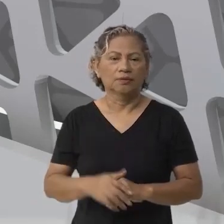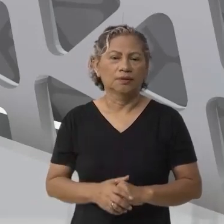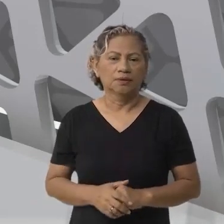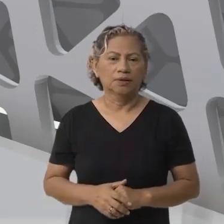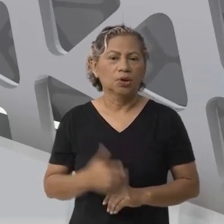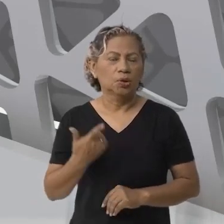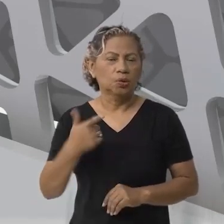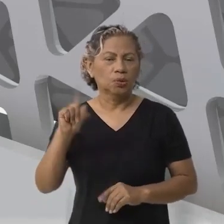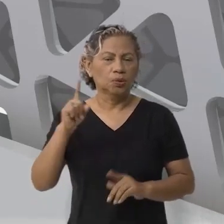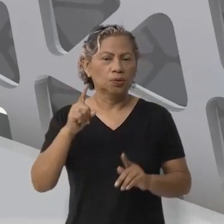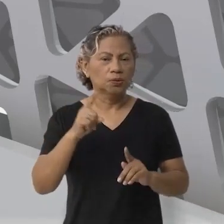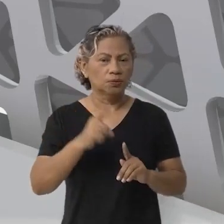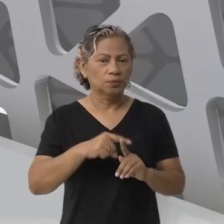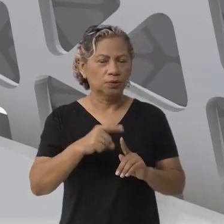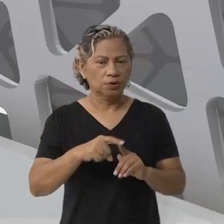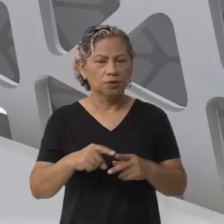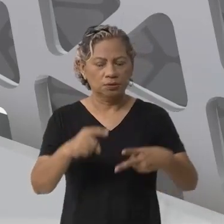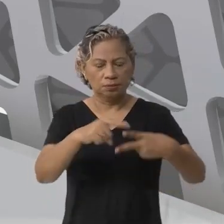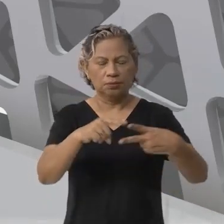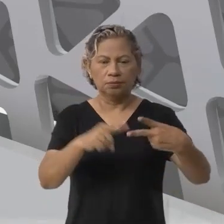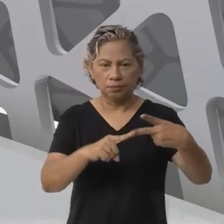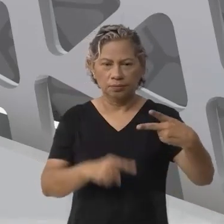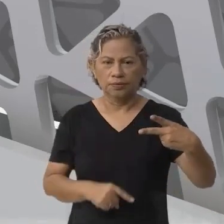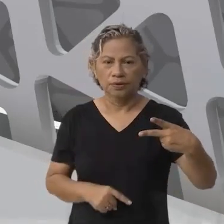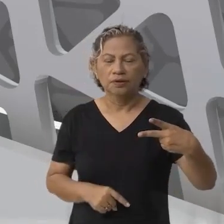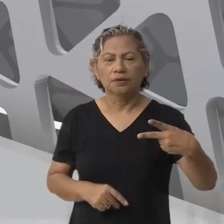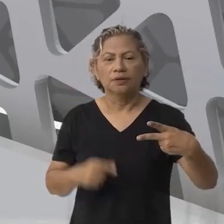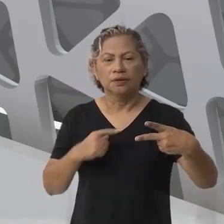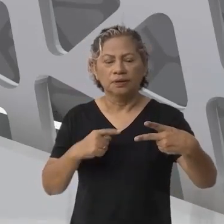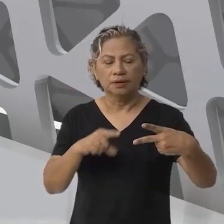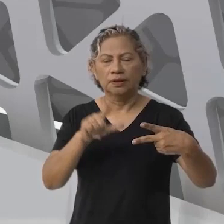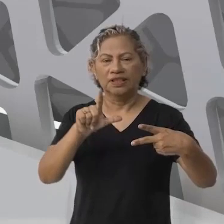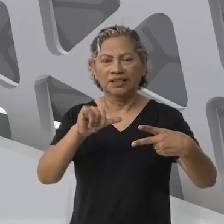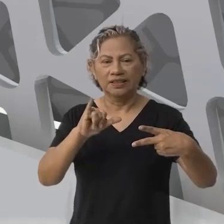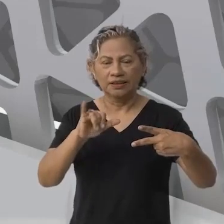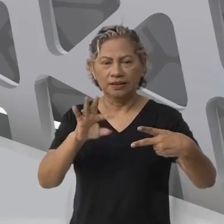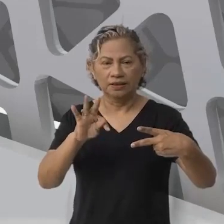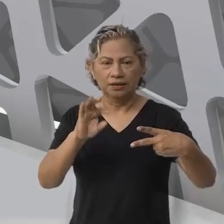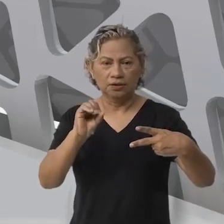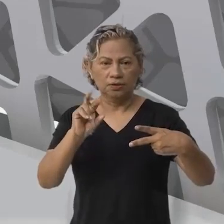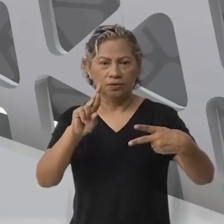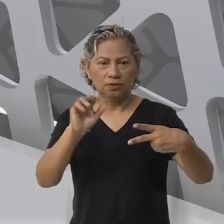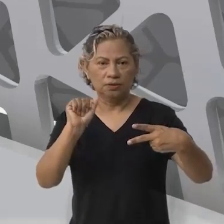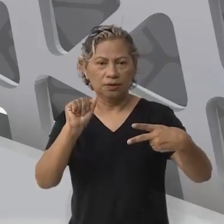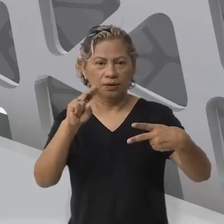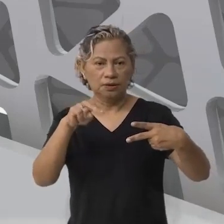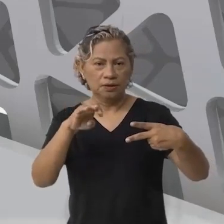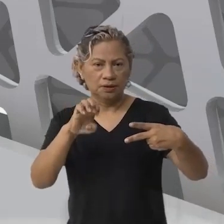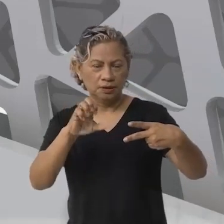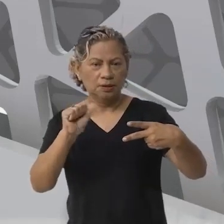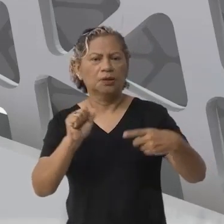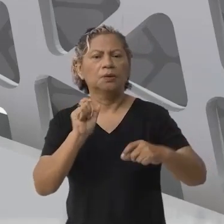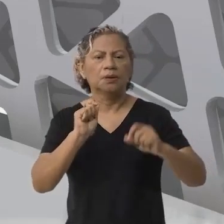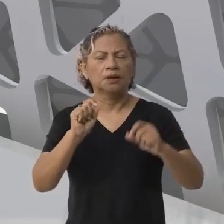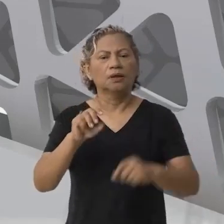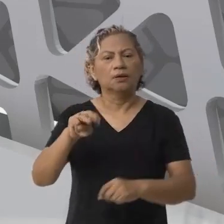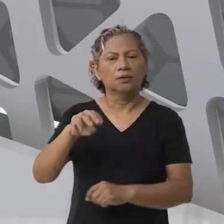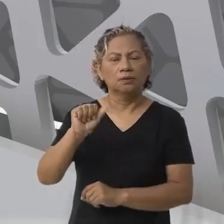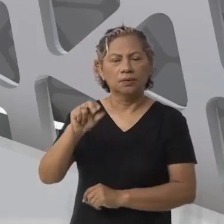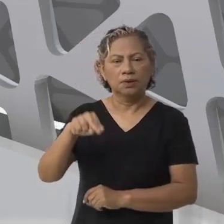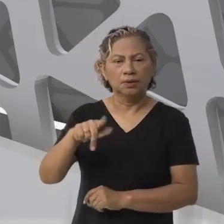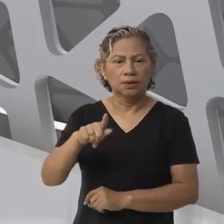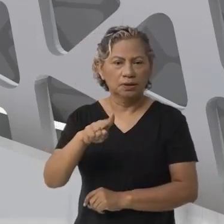complexo do Pantanal ele fica debaixo d'água. Os últimos dois que a gente tem para falar é dentro da vegetação litorânea, que se